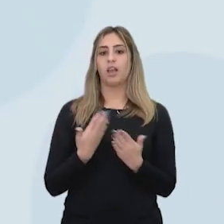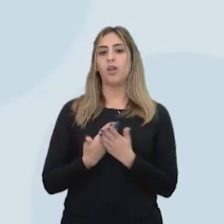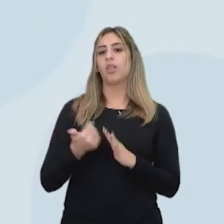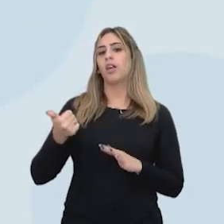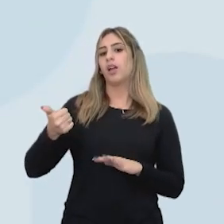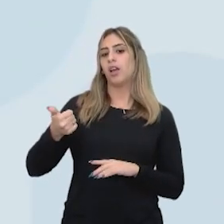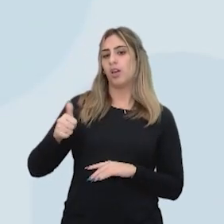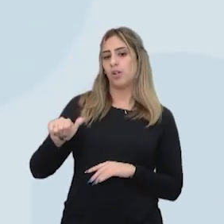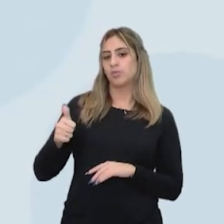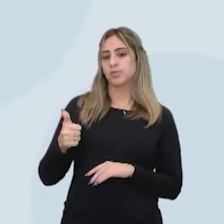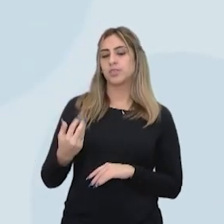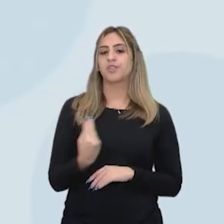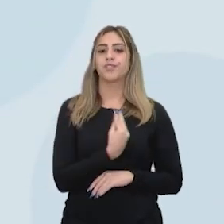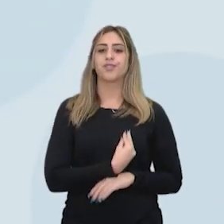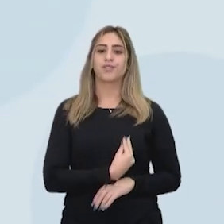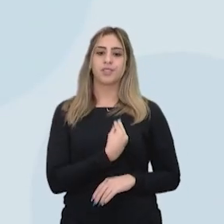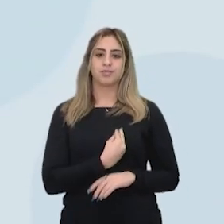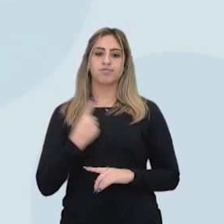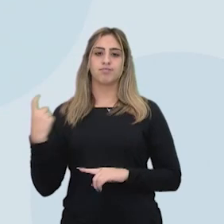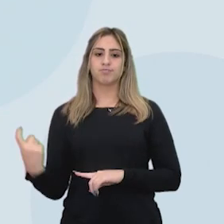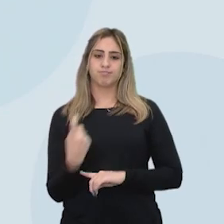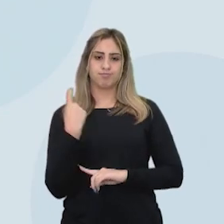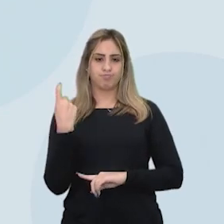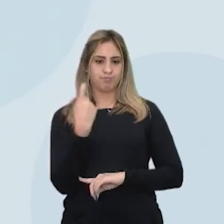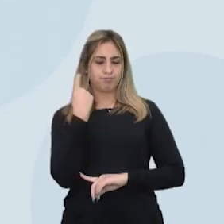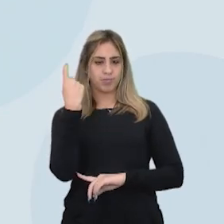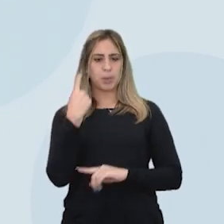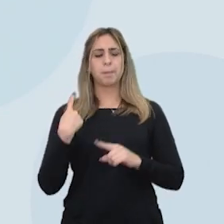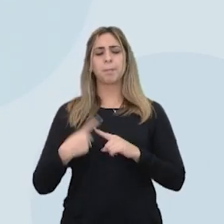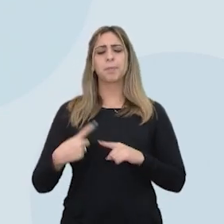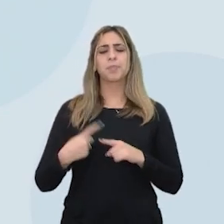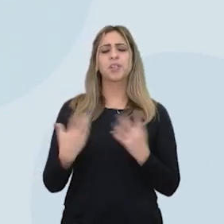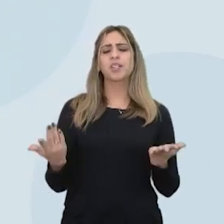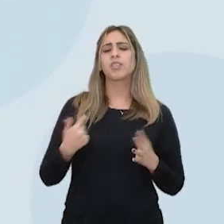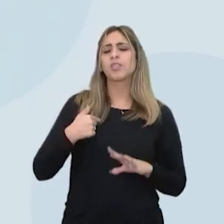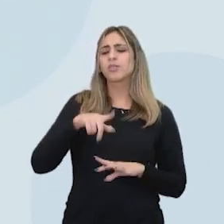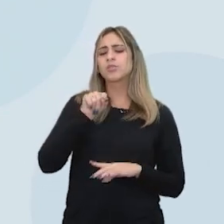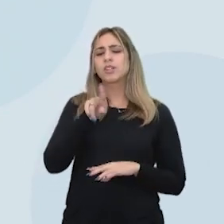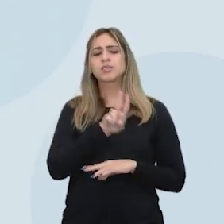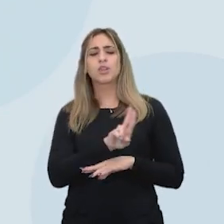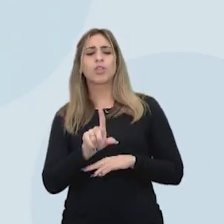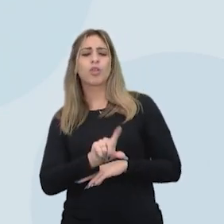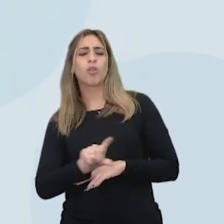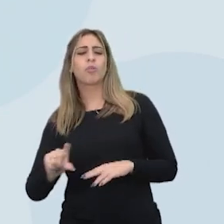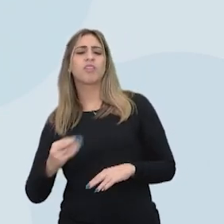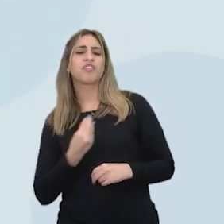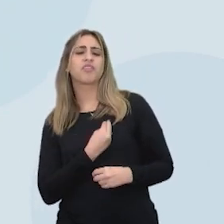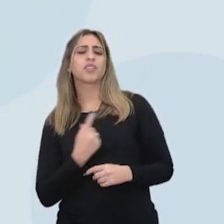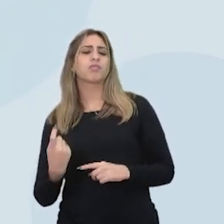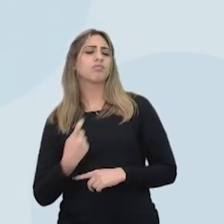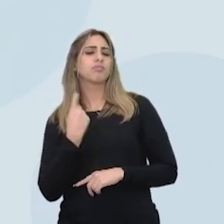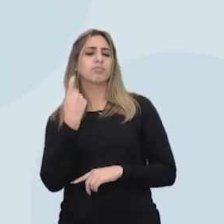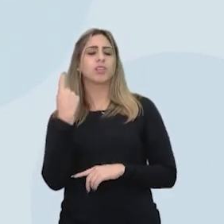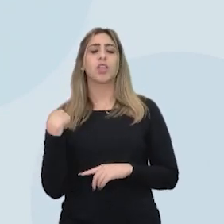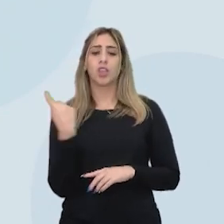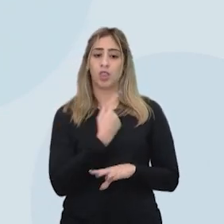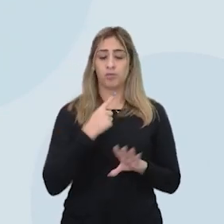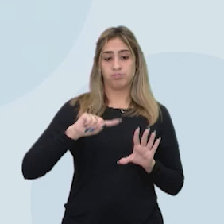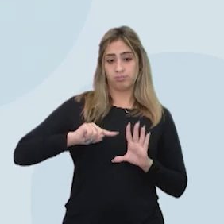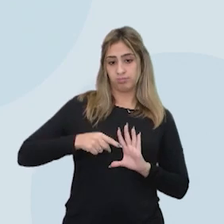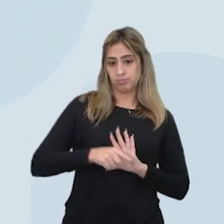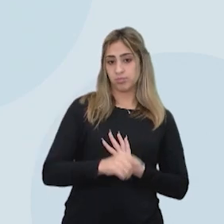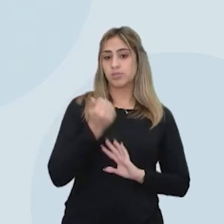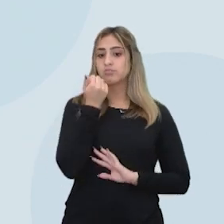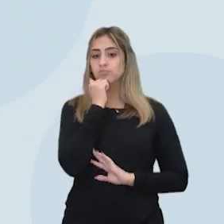aula 11, Vida nas Alturas. Por que será que eu escolhi esse nome, né, gente? Bom, nosso